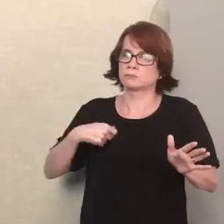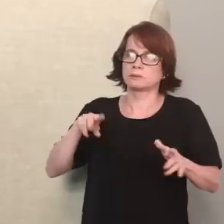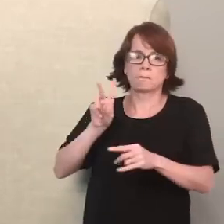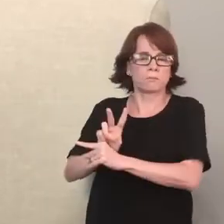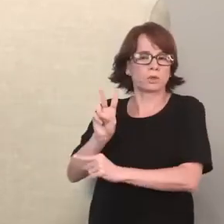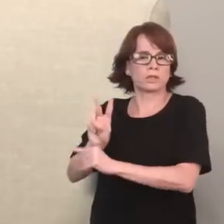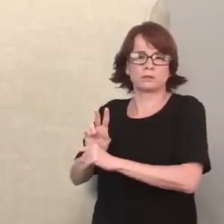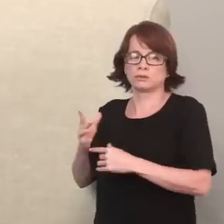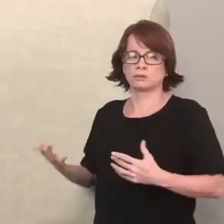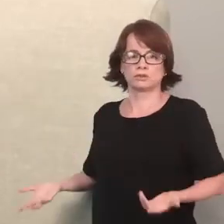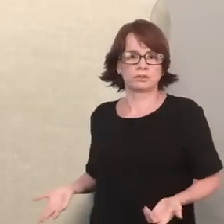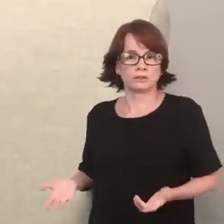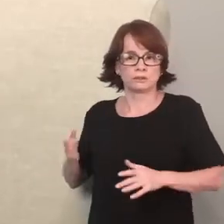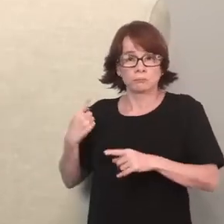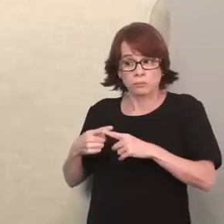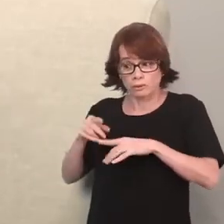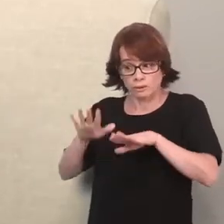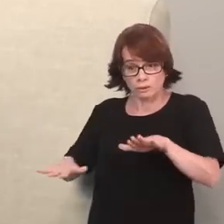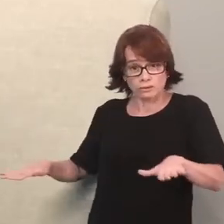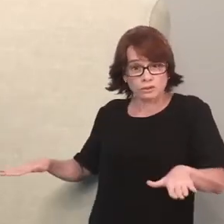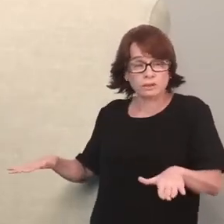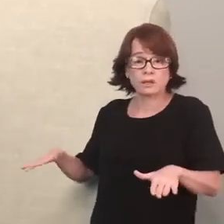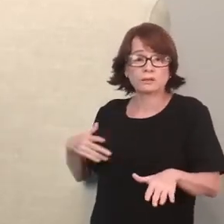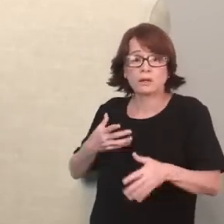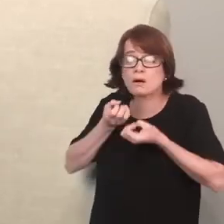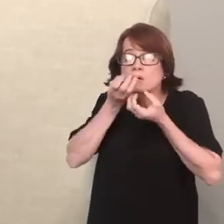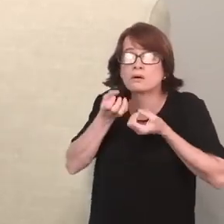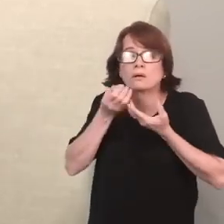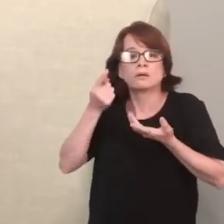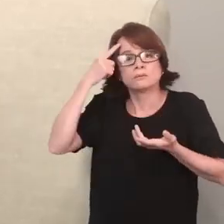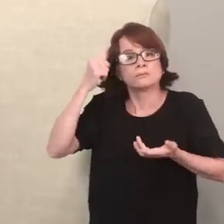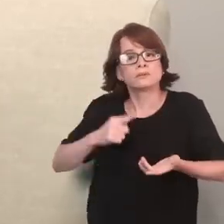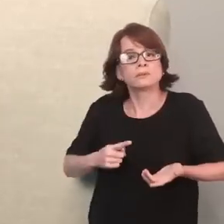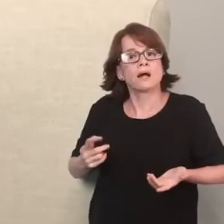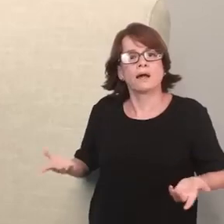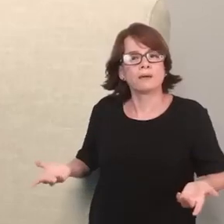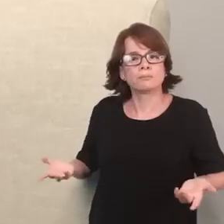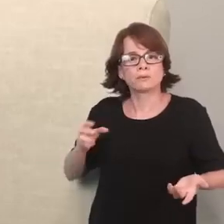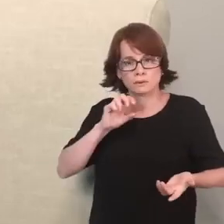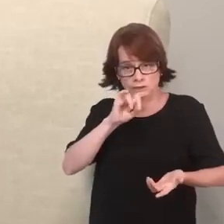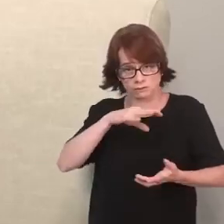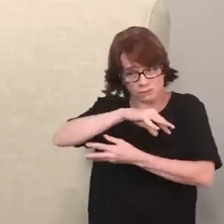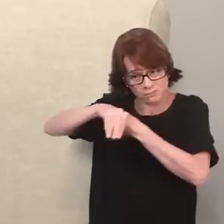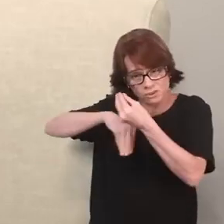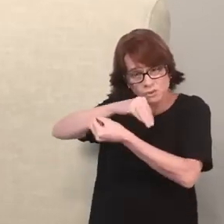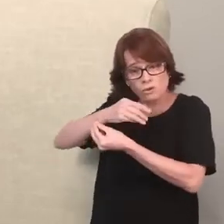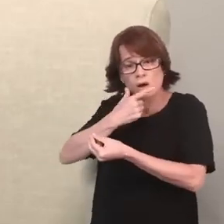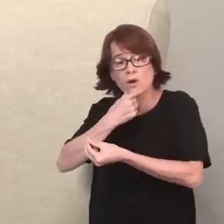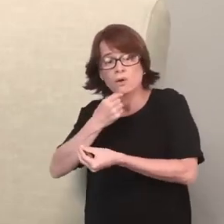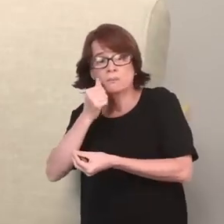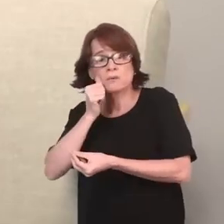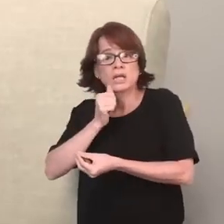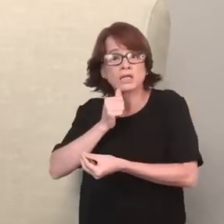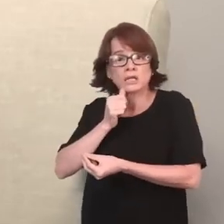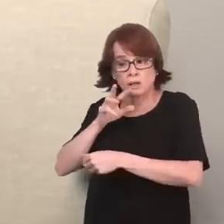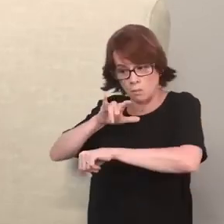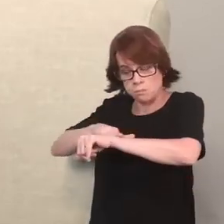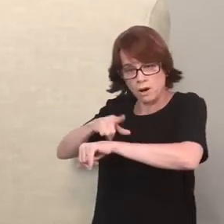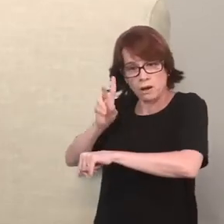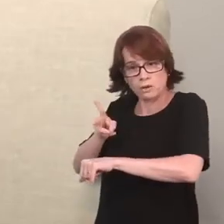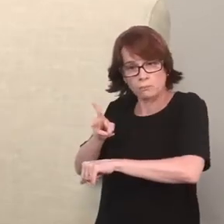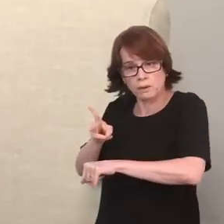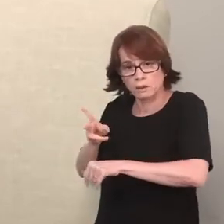consegue nem contar o que está acontecendo, né? Então, assim, quando você coloca menino com menina